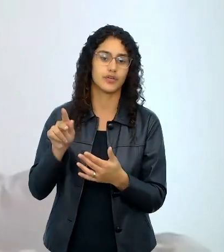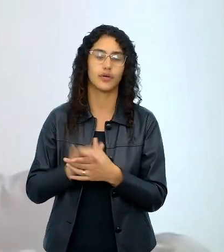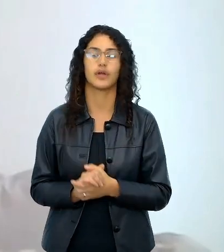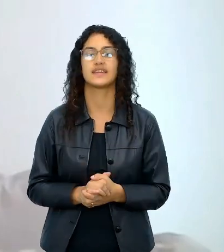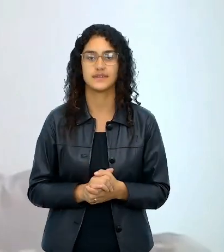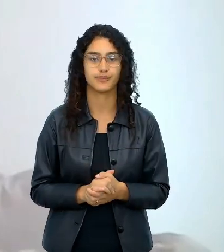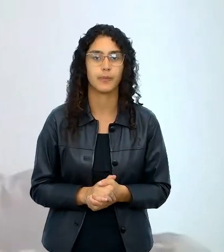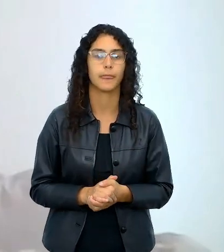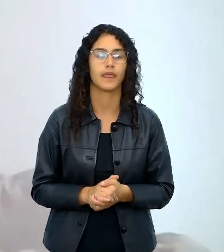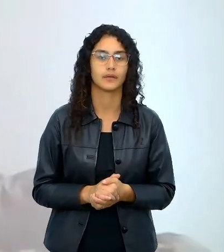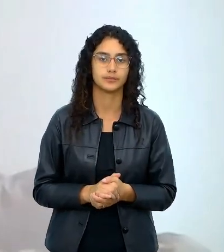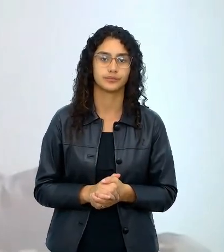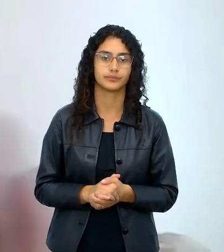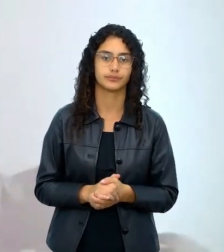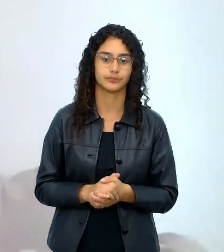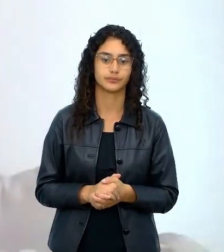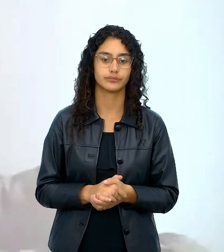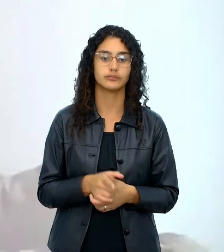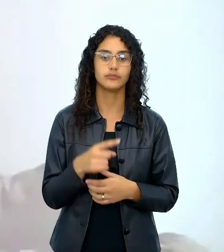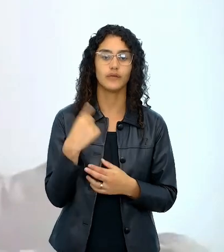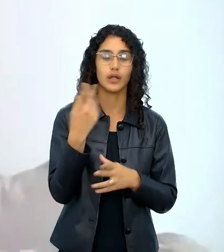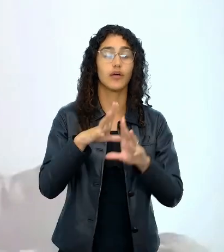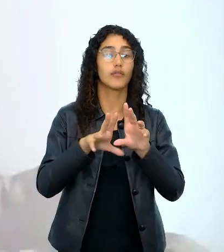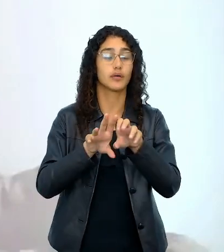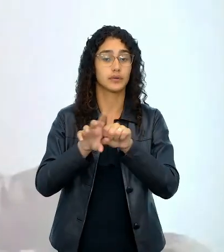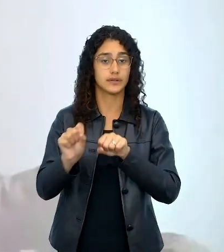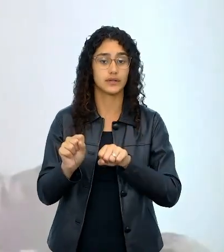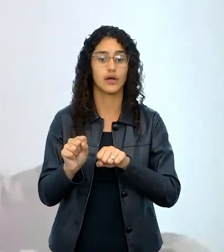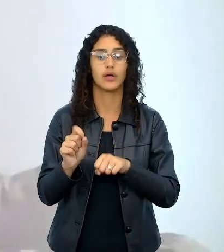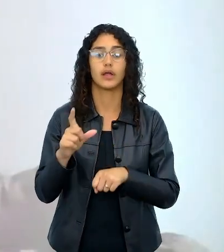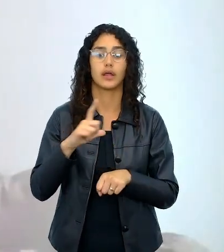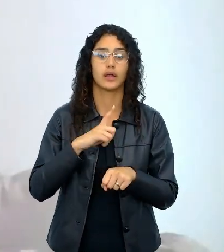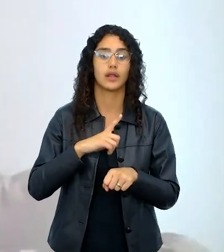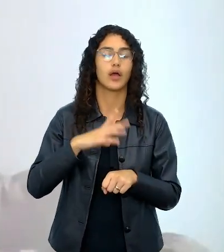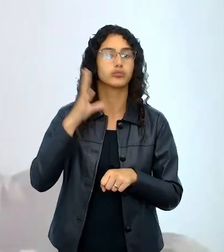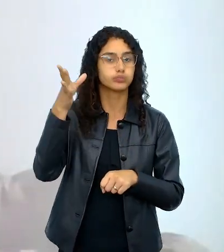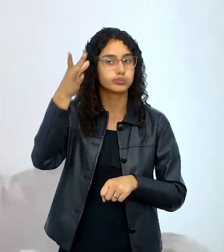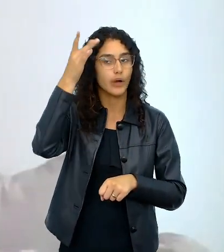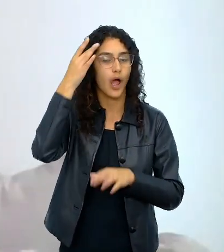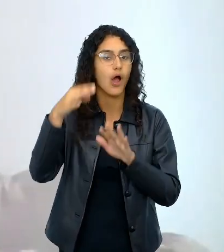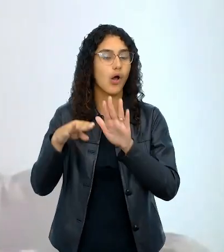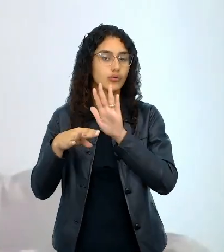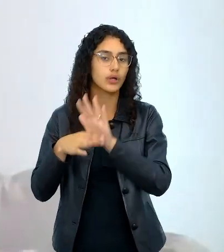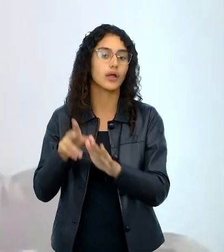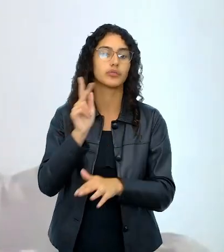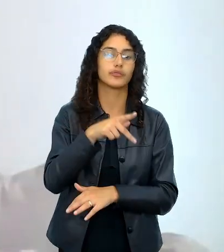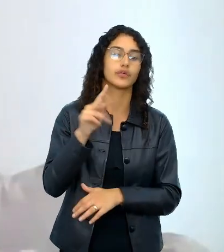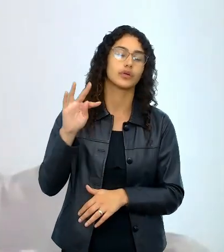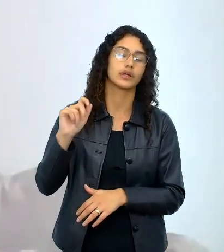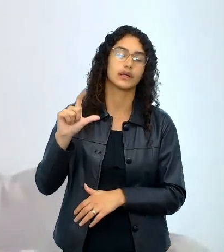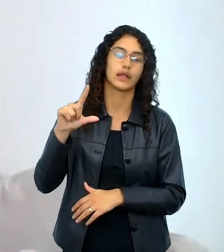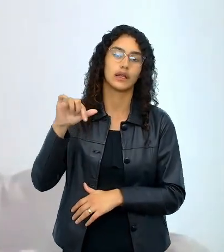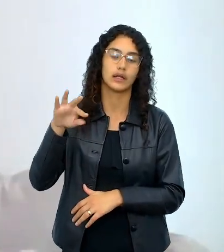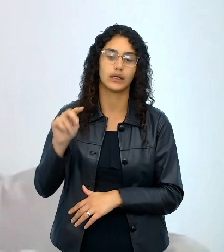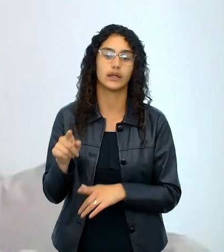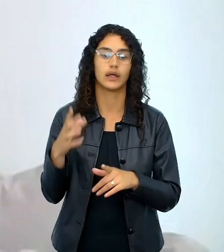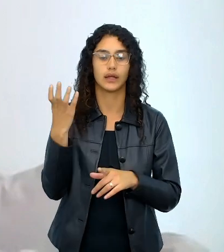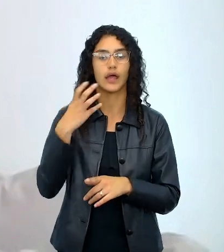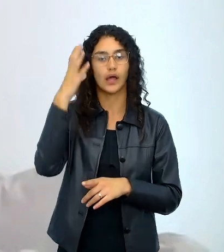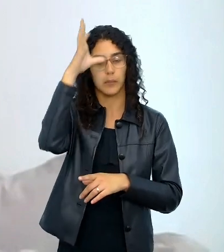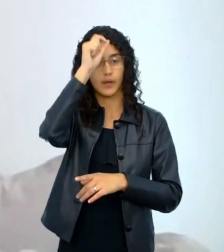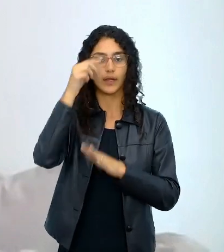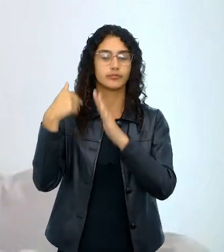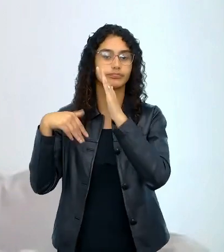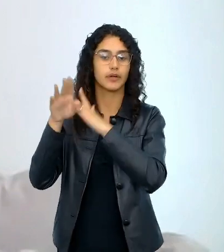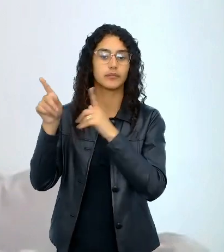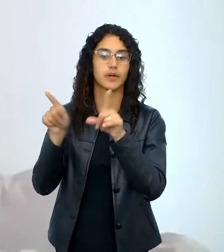comentaram sobre as nossas formações, que tem agregado bastante. A professora Thalita comentou que quero aprender e enriquecer